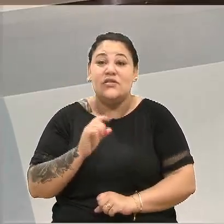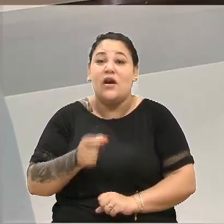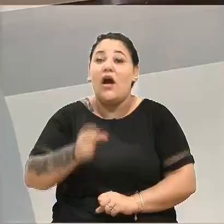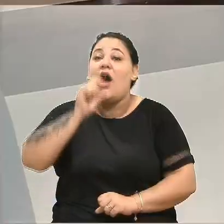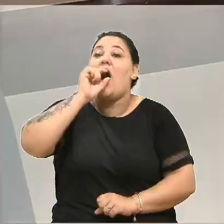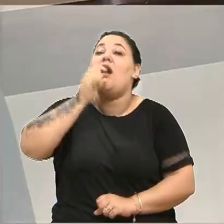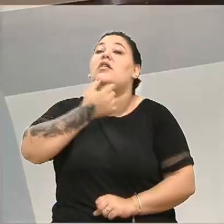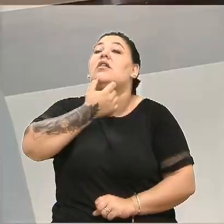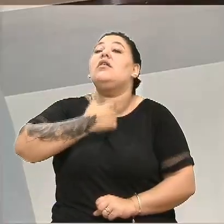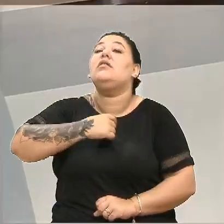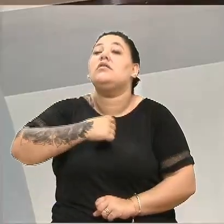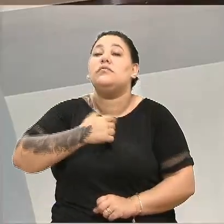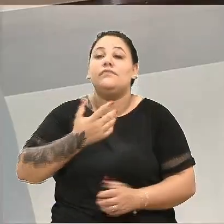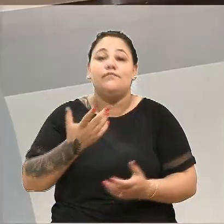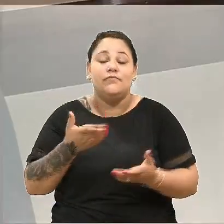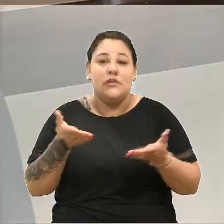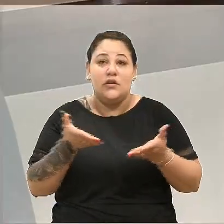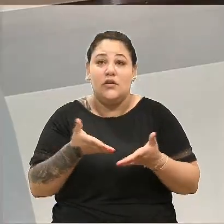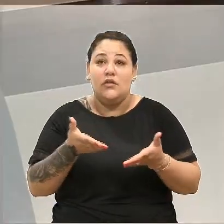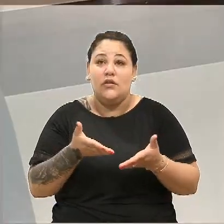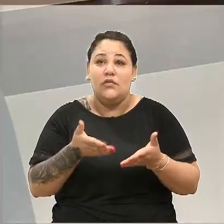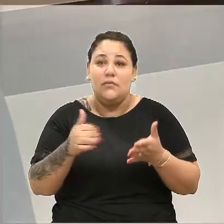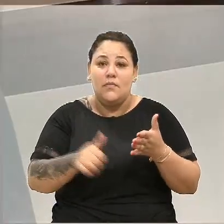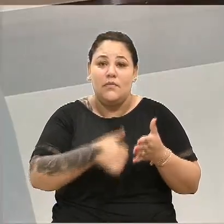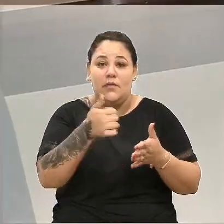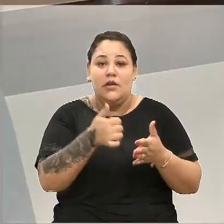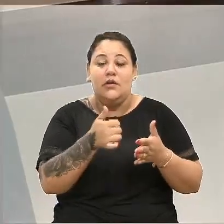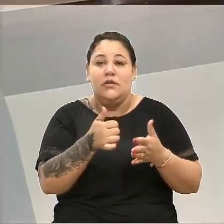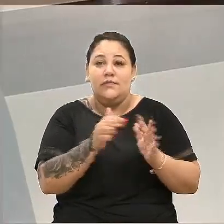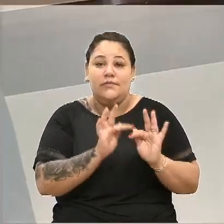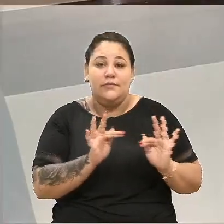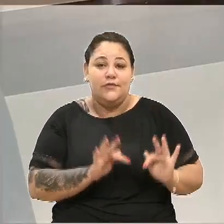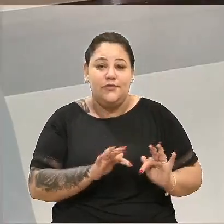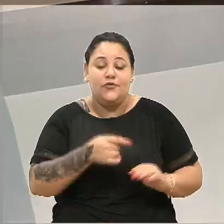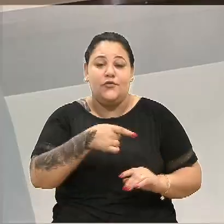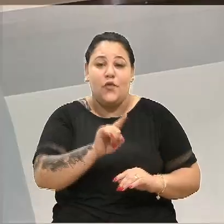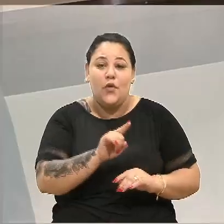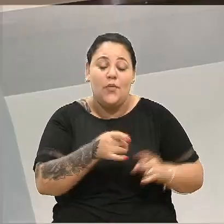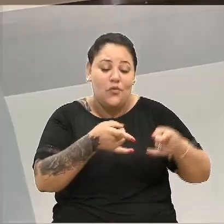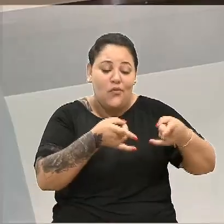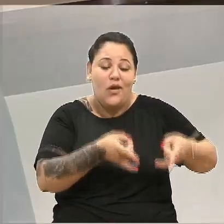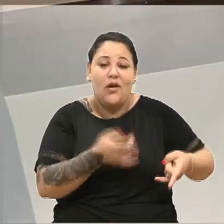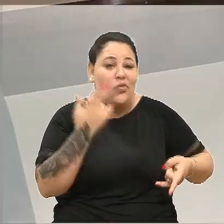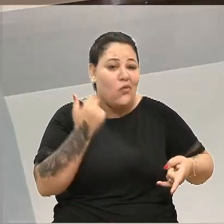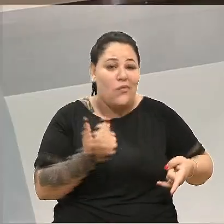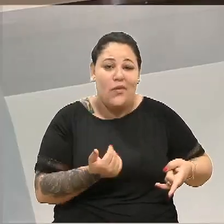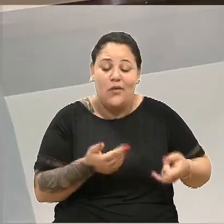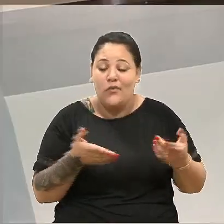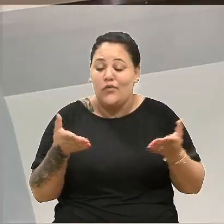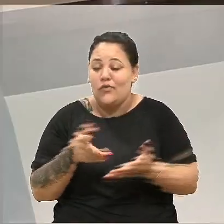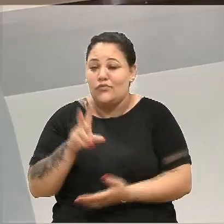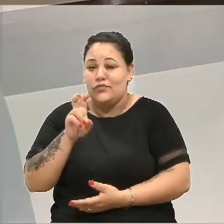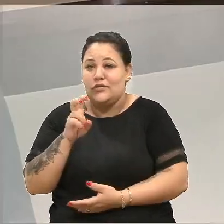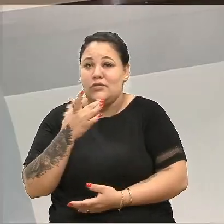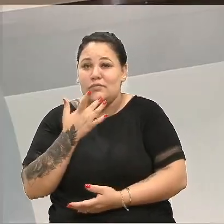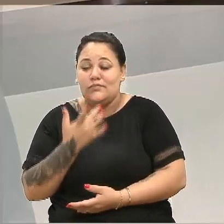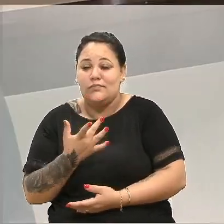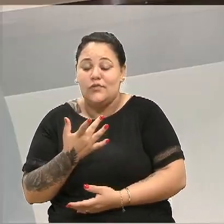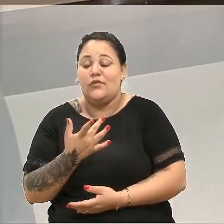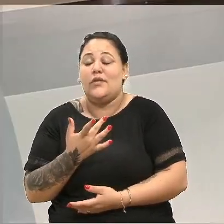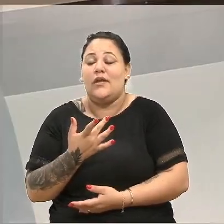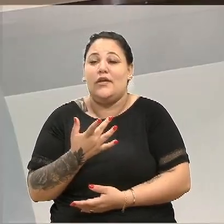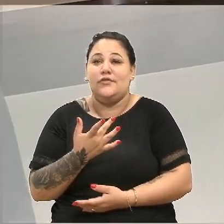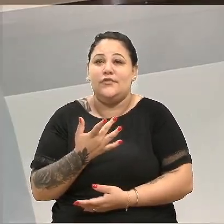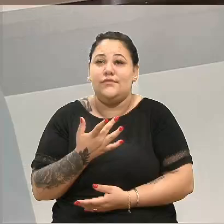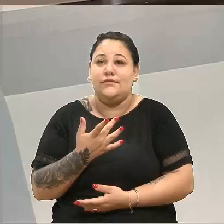felicidade de ir no quarto, deu uma pequena melhorada e teve sua partida. E hoje, às 17 horas, na minha comunidade, Virvi